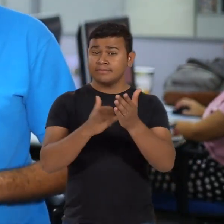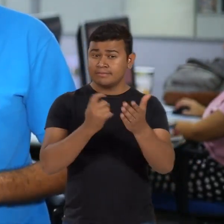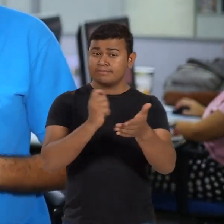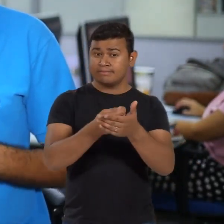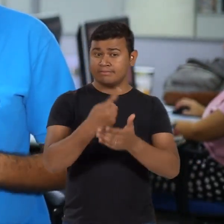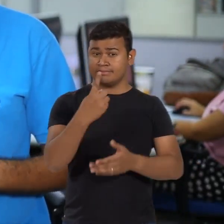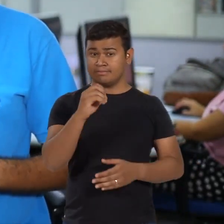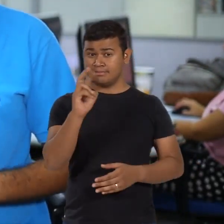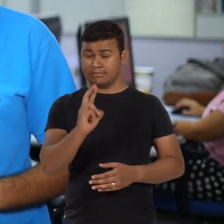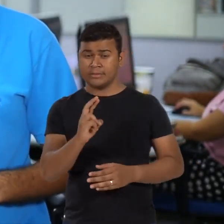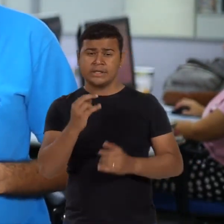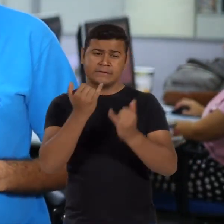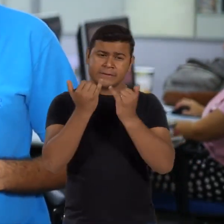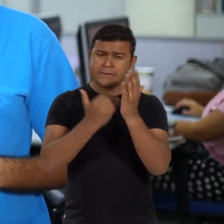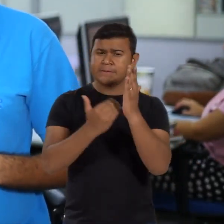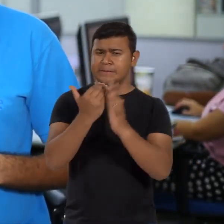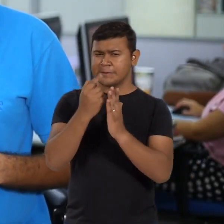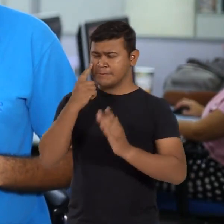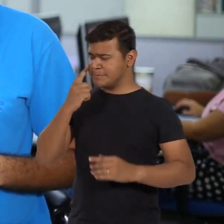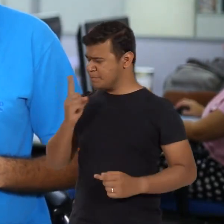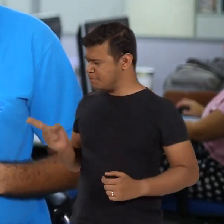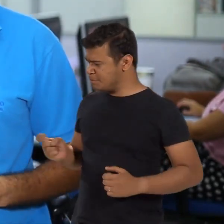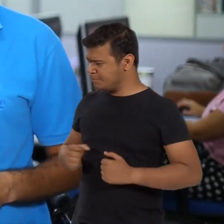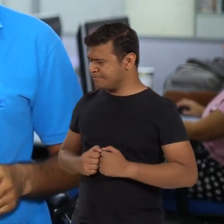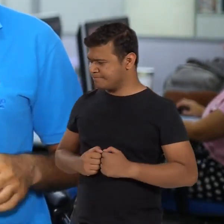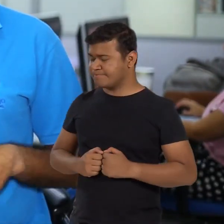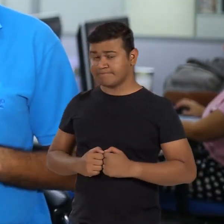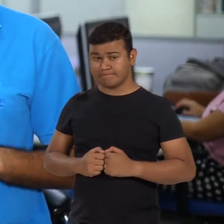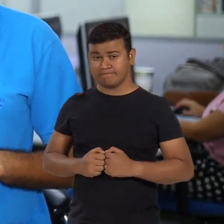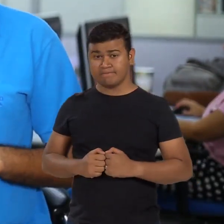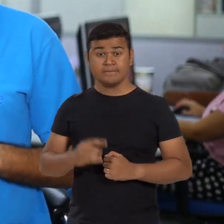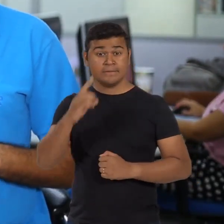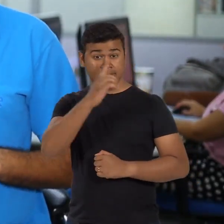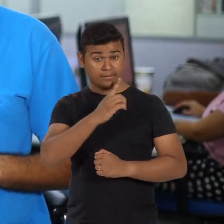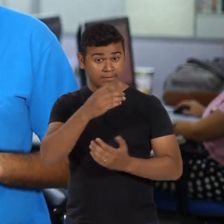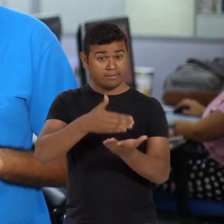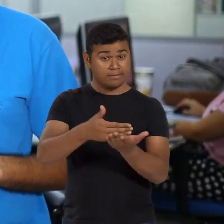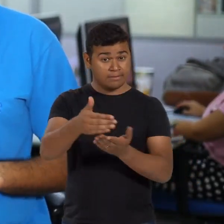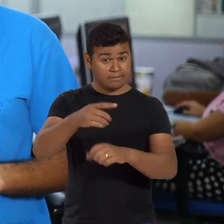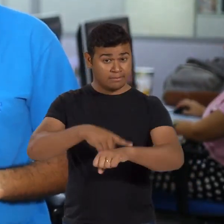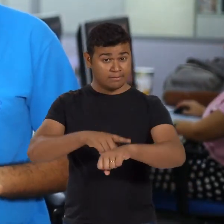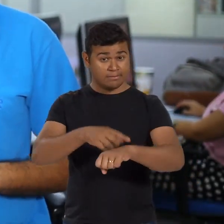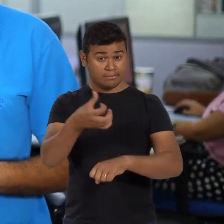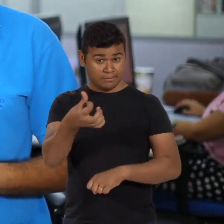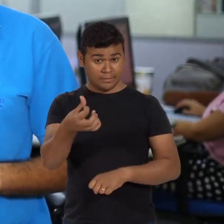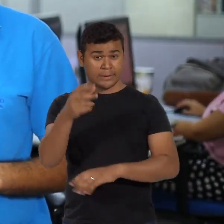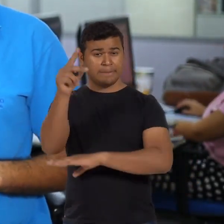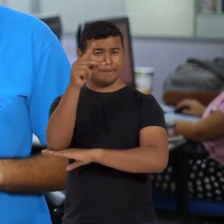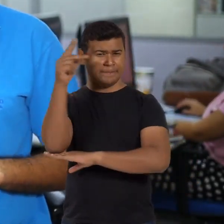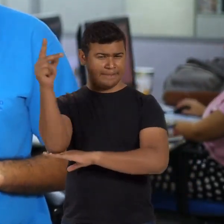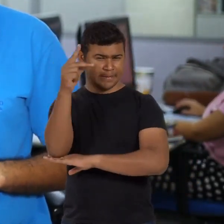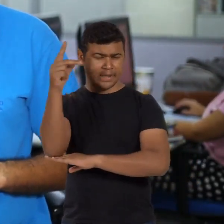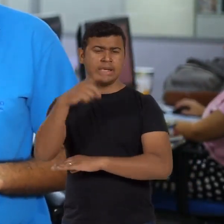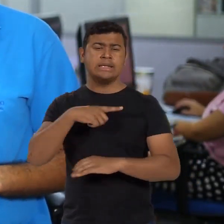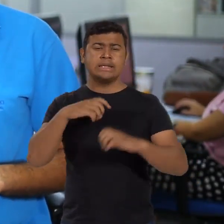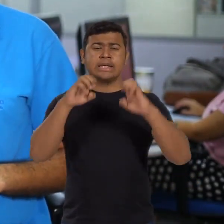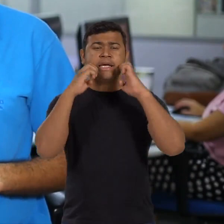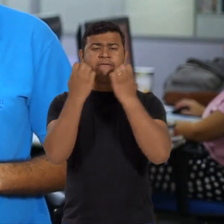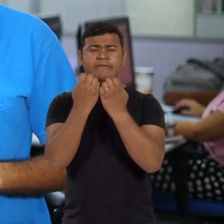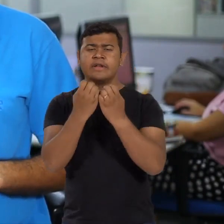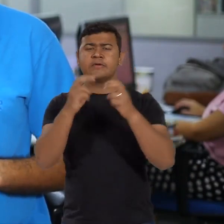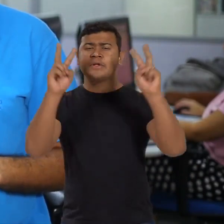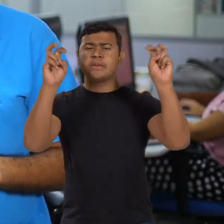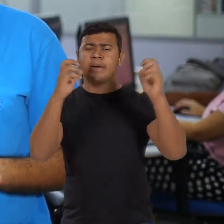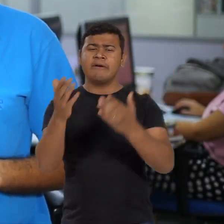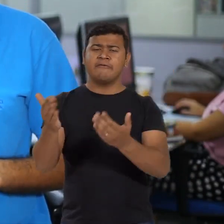informações no perfil do instagram arroba pet vá se no domingo a partir das 6 horas da manhã acontece no parque josepha coelho o